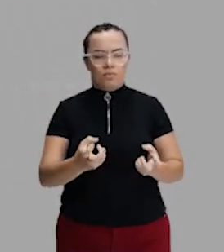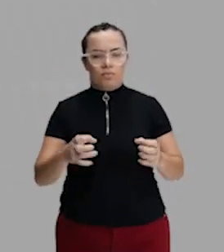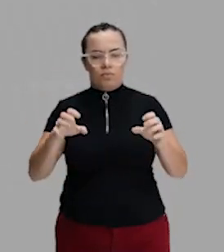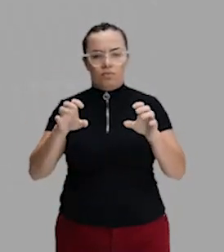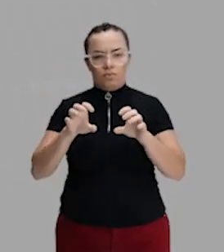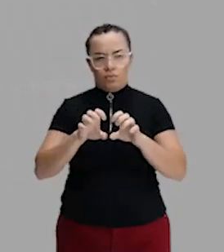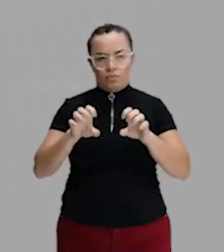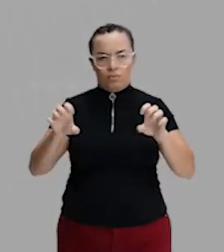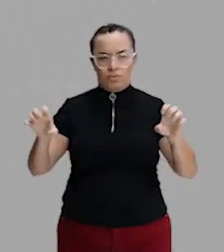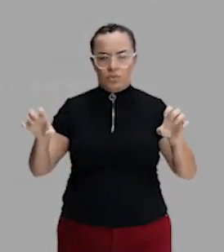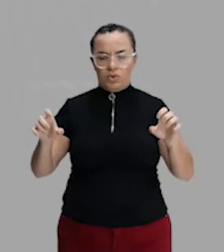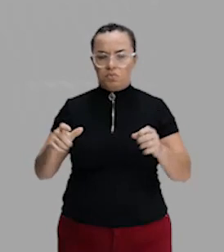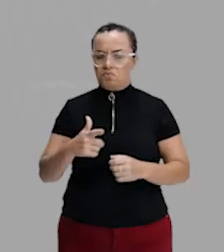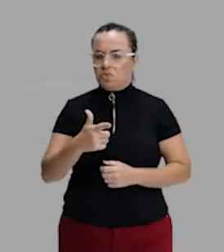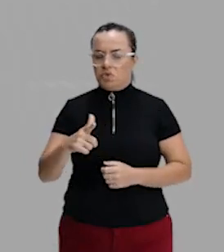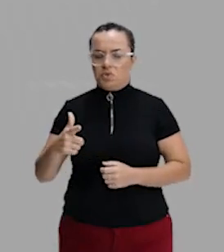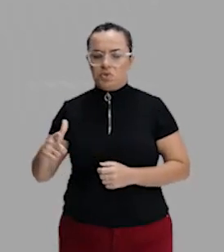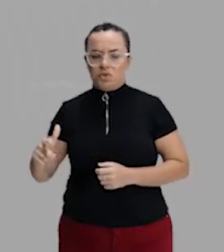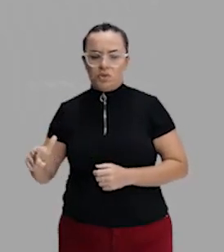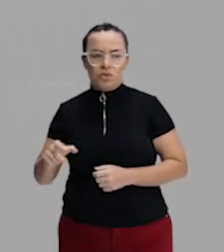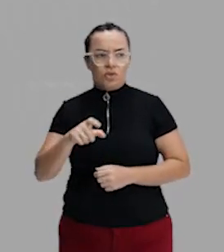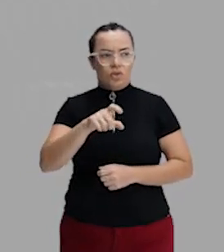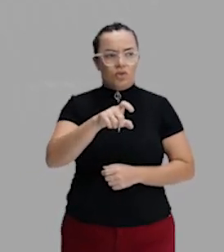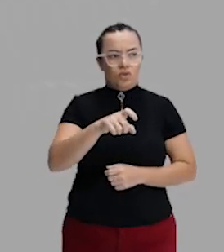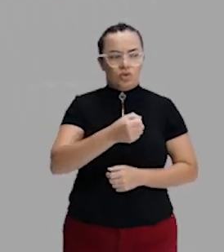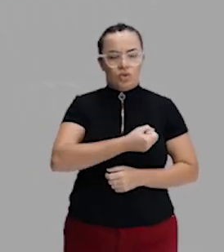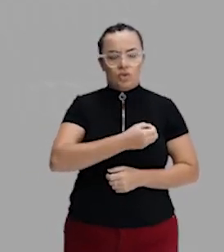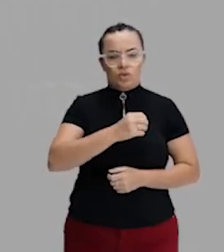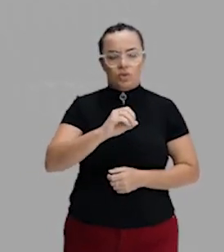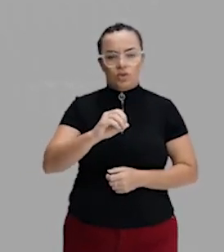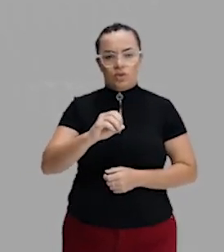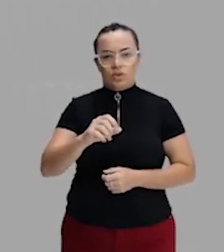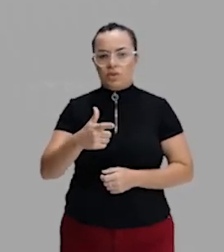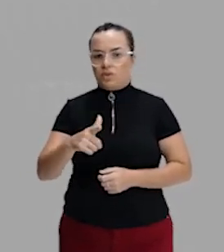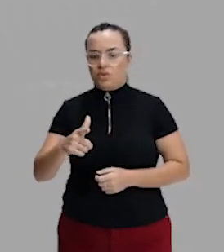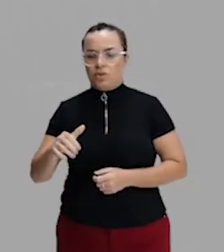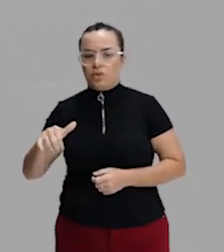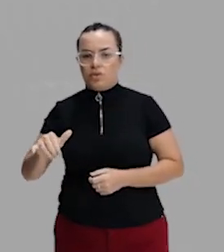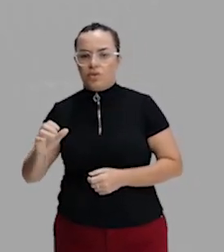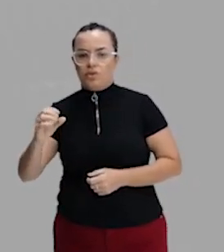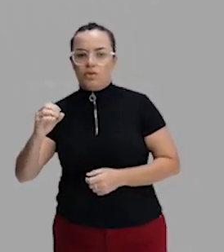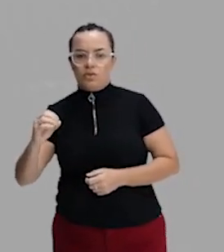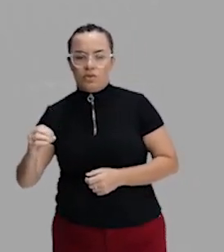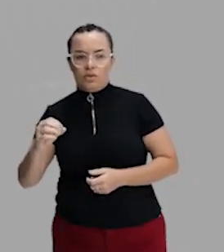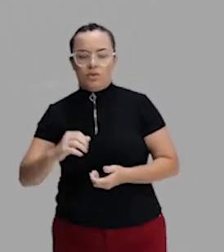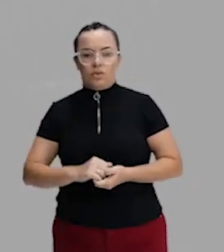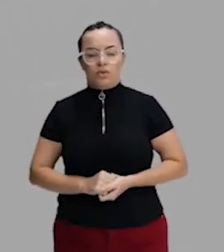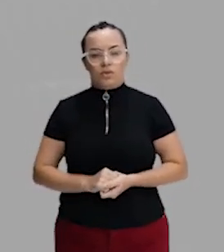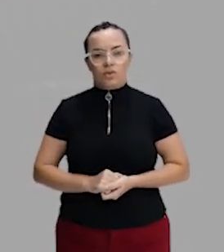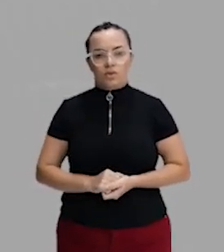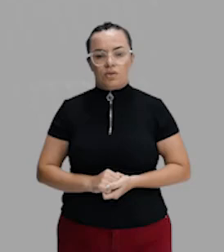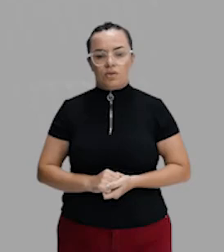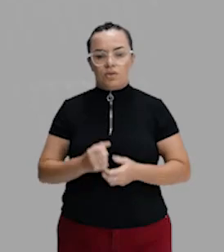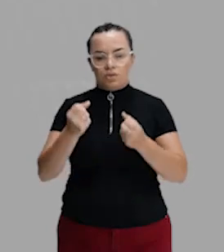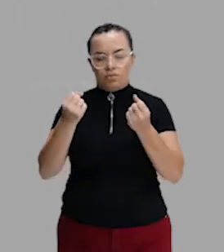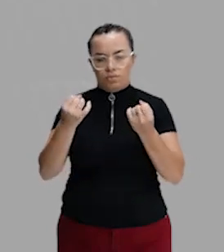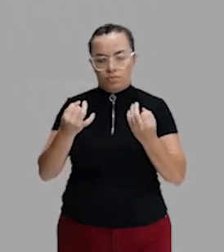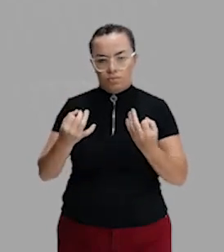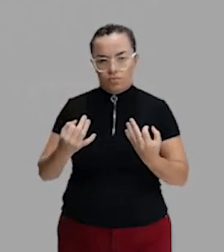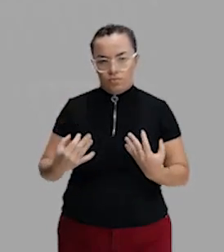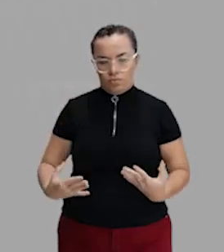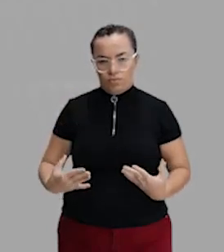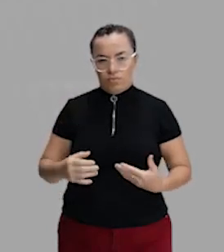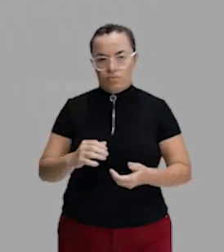nem o y0. Isso quer dizer o quê? Quer dizer que o x0 e o y0 é 0. Isso quer dizer que